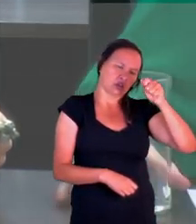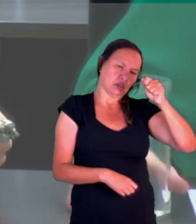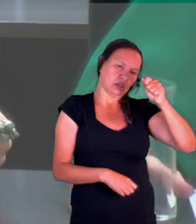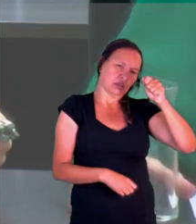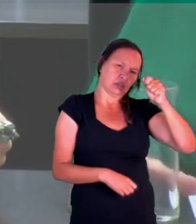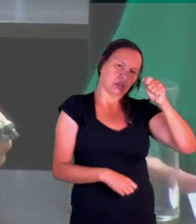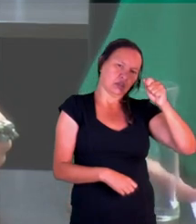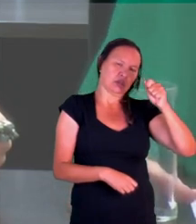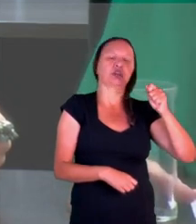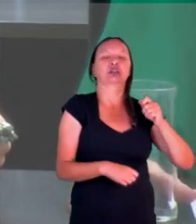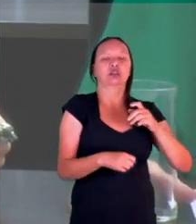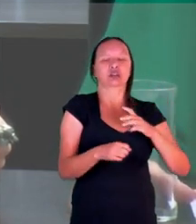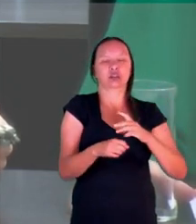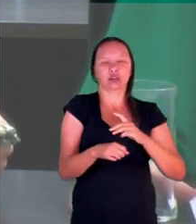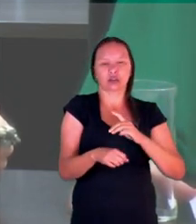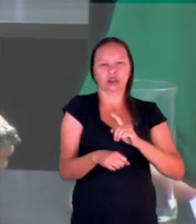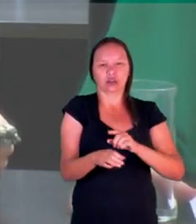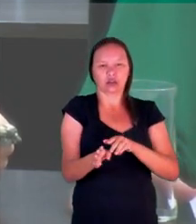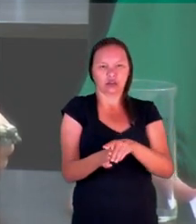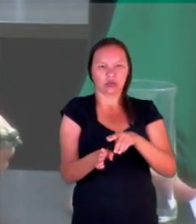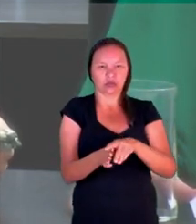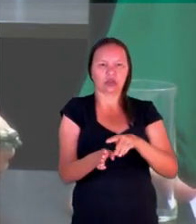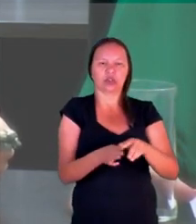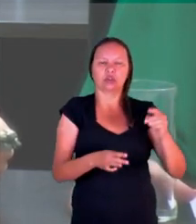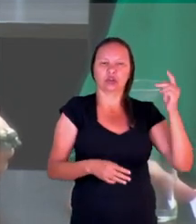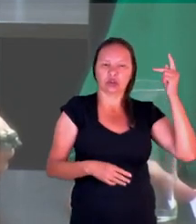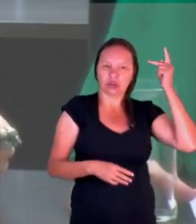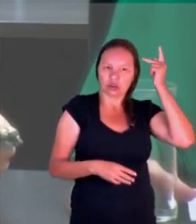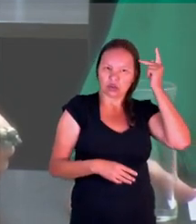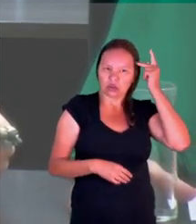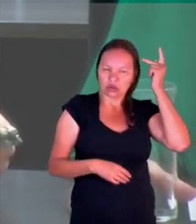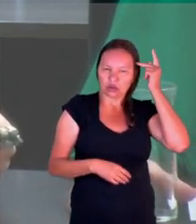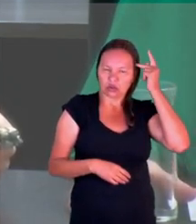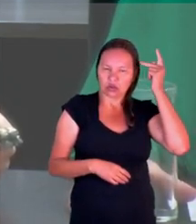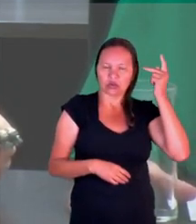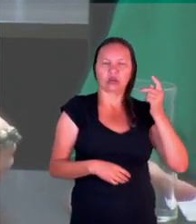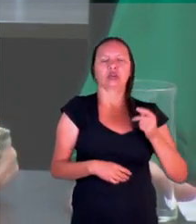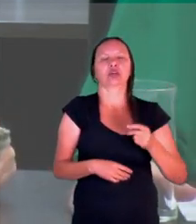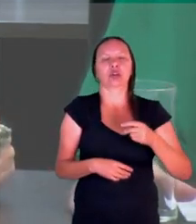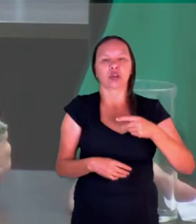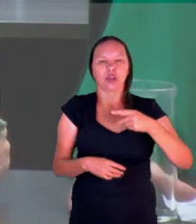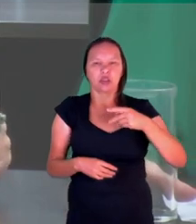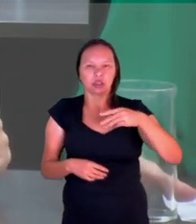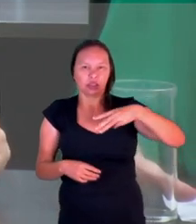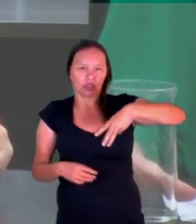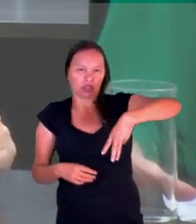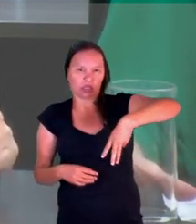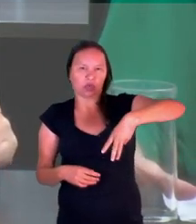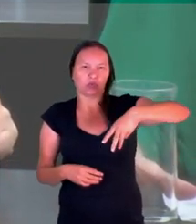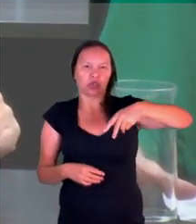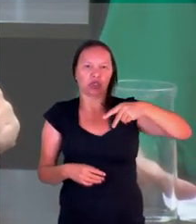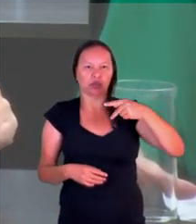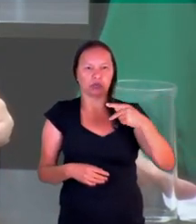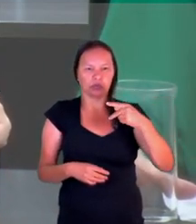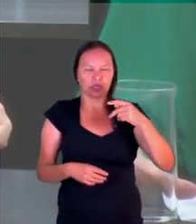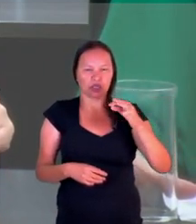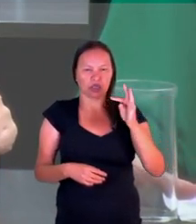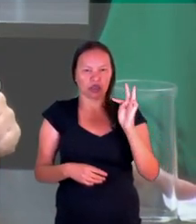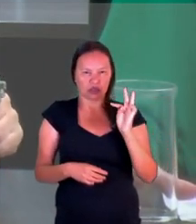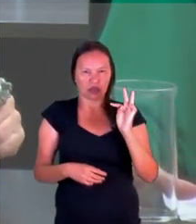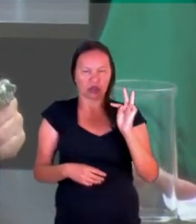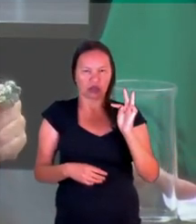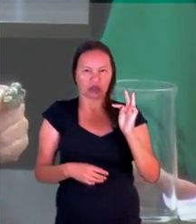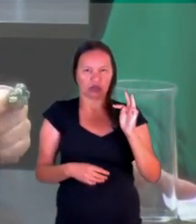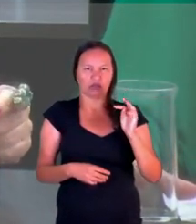do Estado de São Paulo vai falar um pouco das boas práticas do MPF no direito humano Alimentação adequada com a